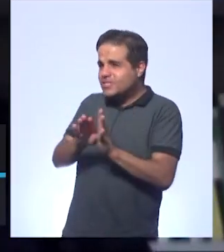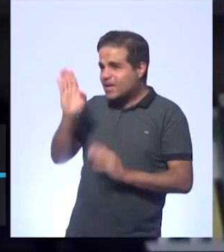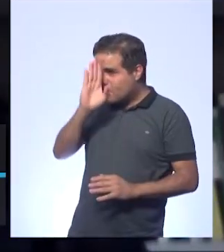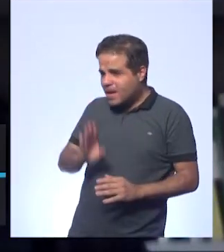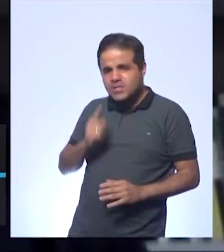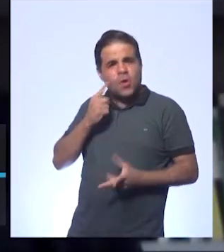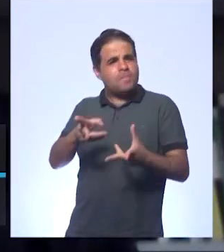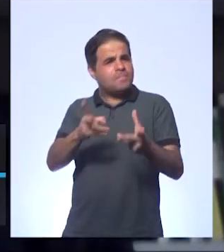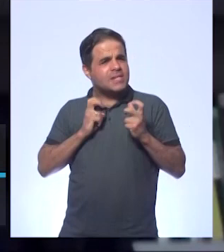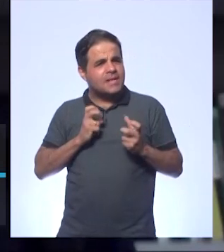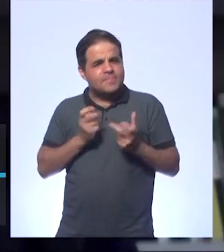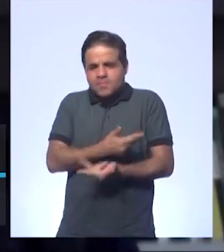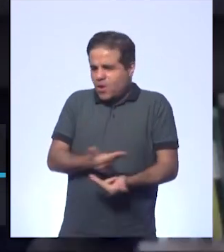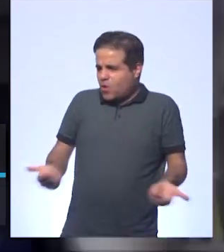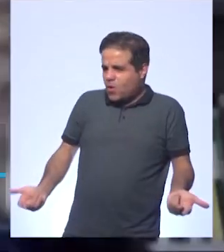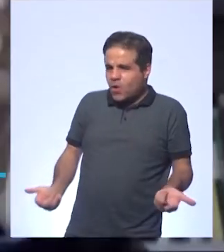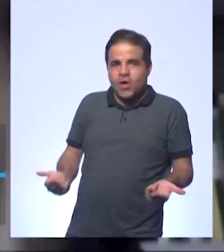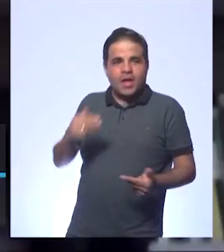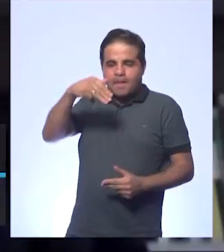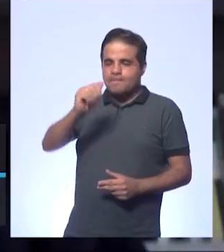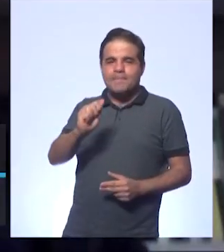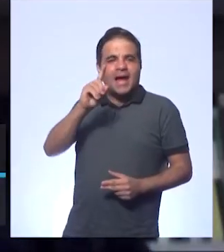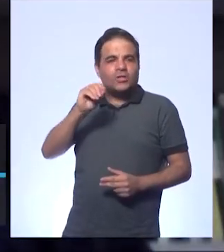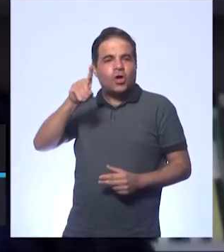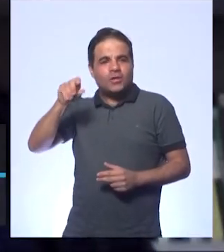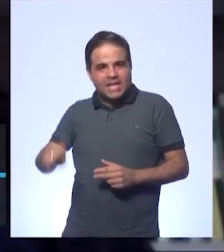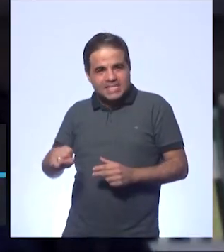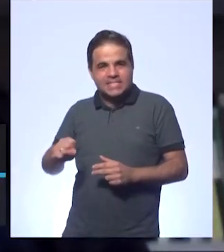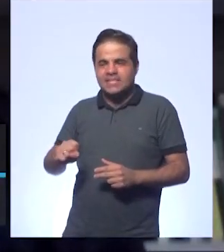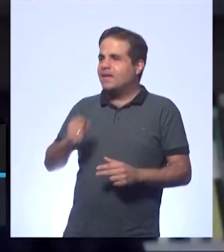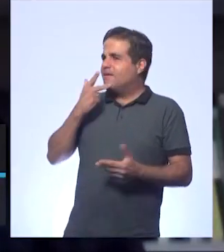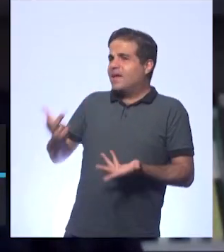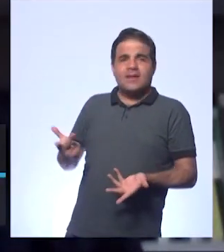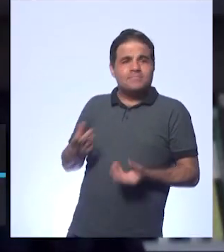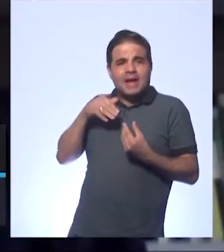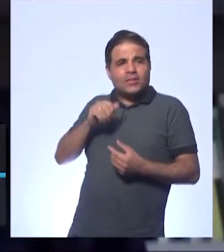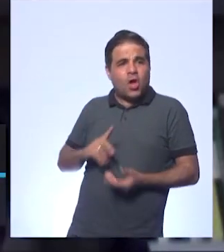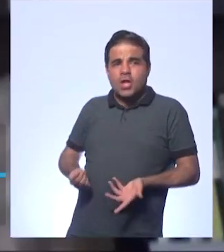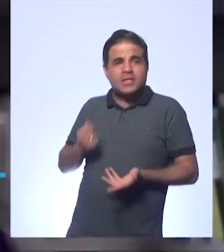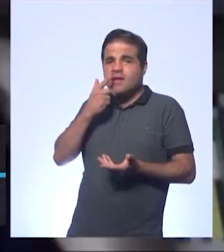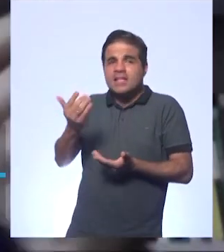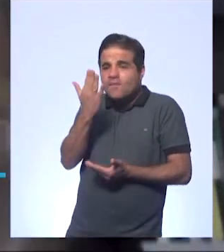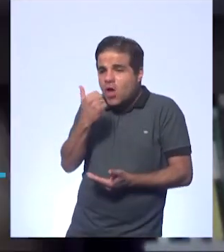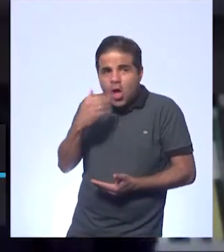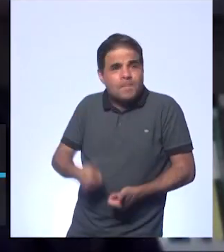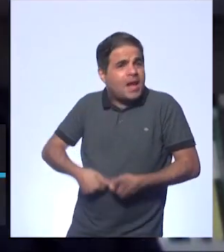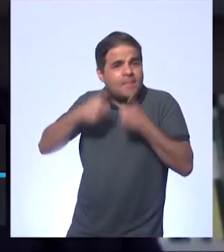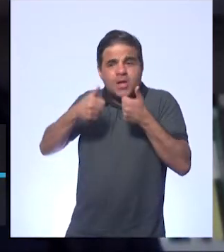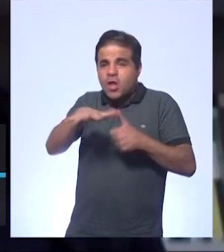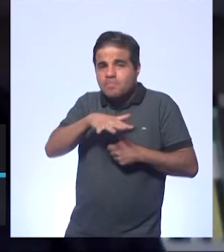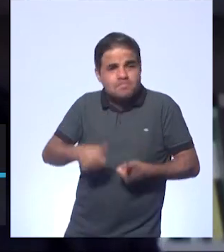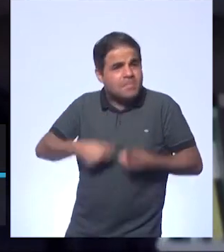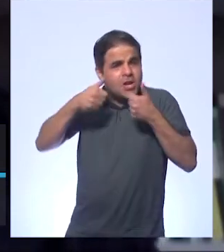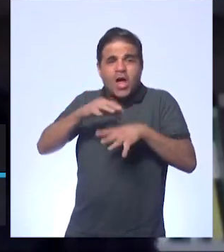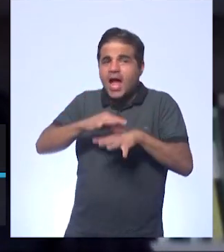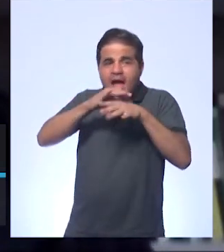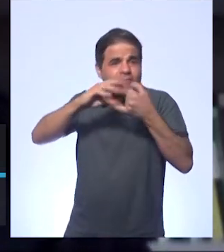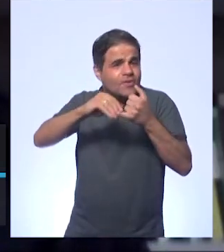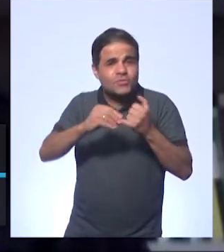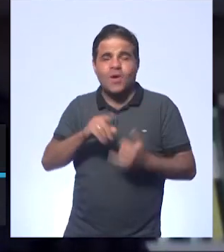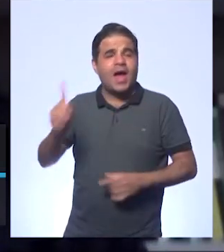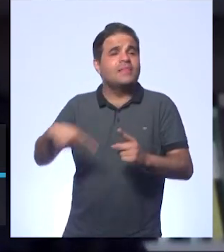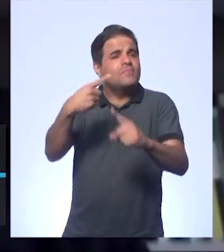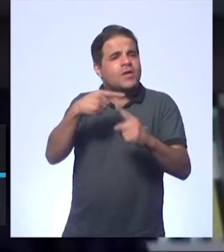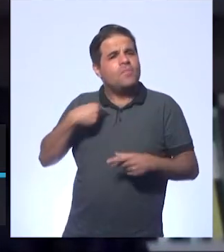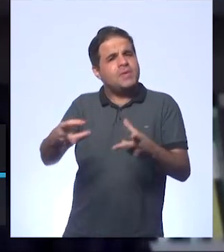eu percebi que, olha, os madodas estavam nos injustiçando, viu, gente? Eles estavam comendo a melhor parte. Porque